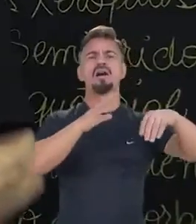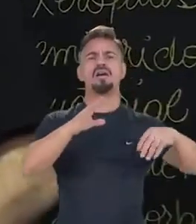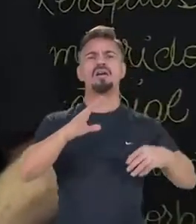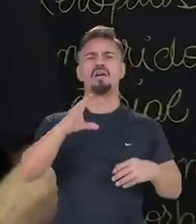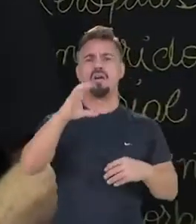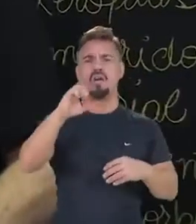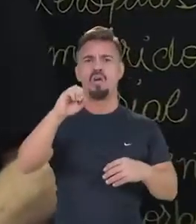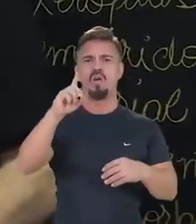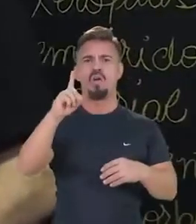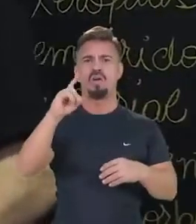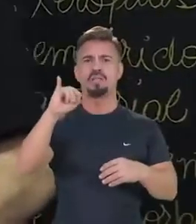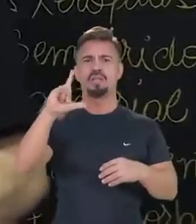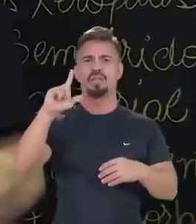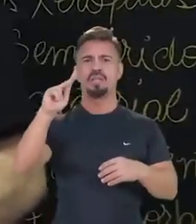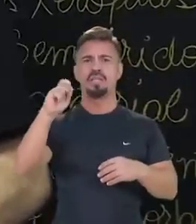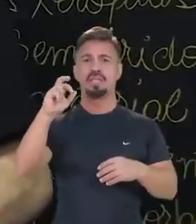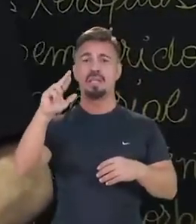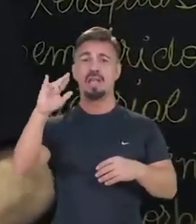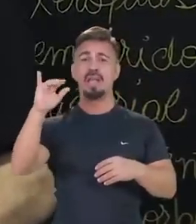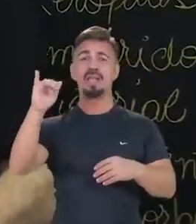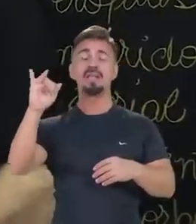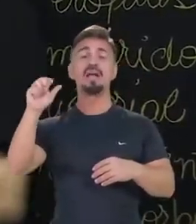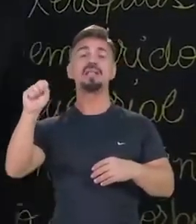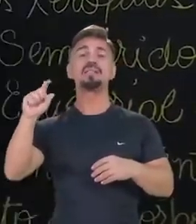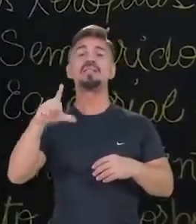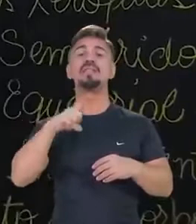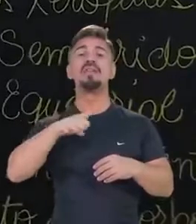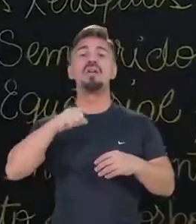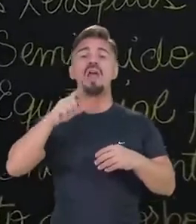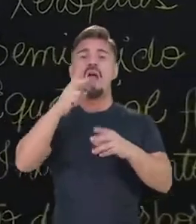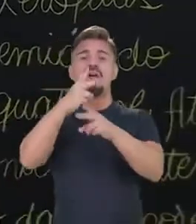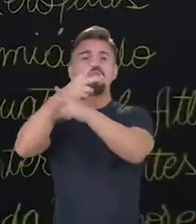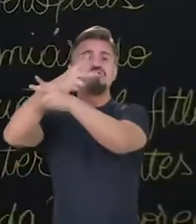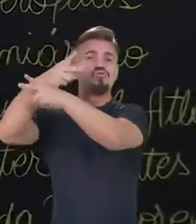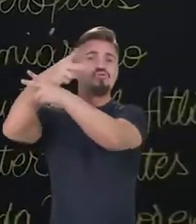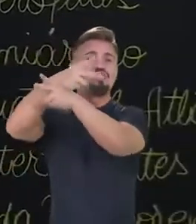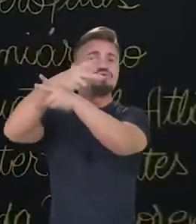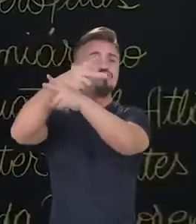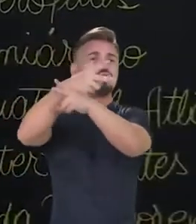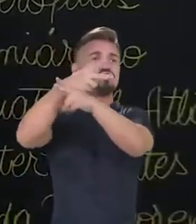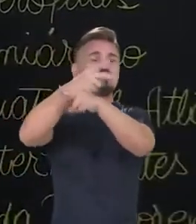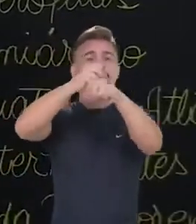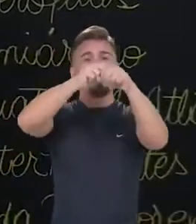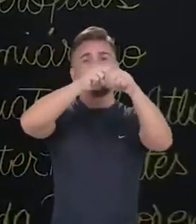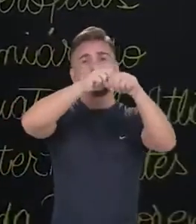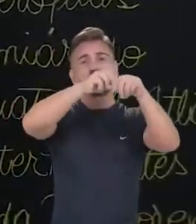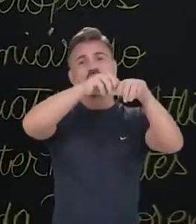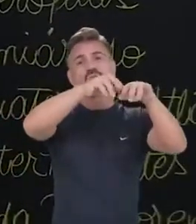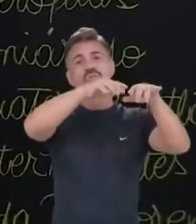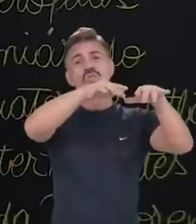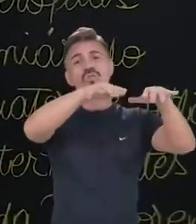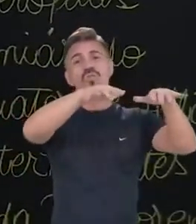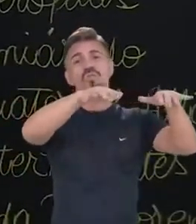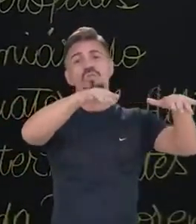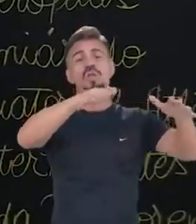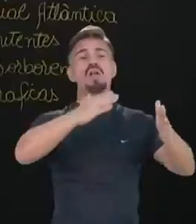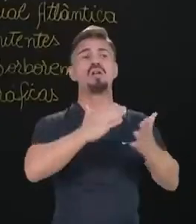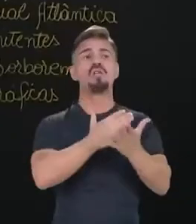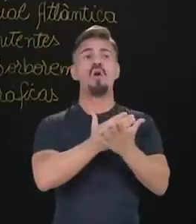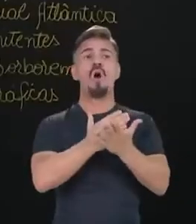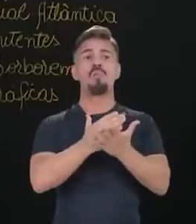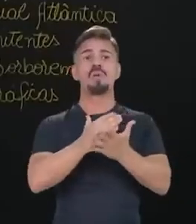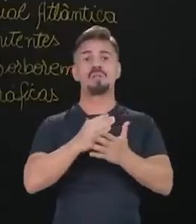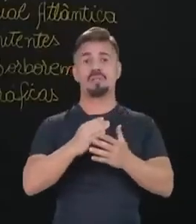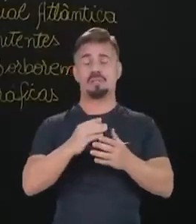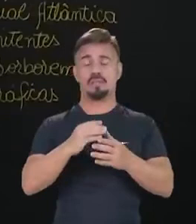vamos ter uma massa de ar que vai fazer uma distribuição dessa umidade que começa aqui.